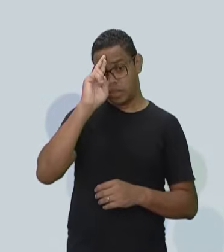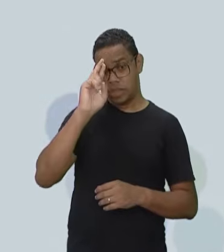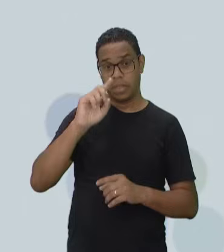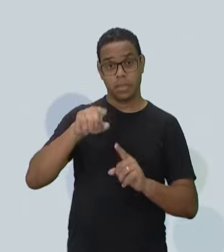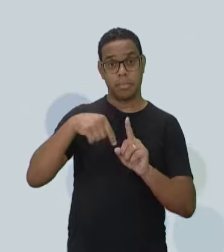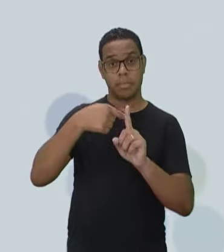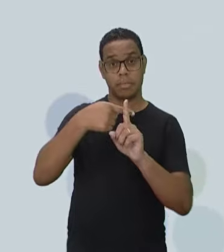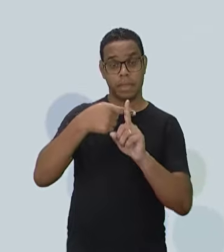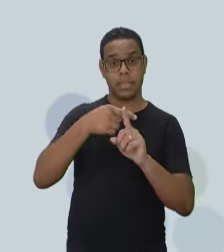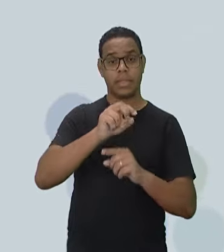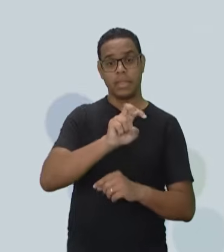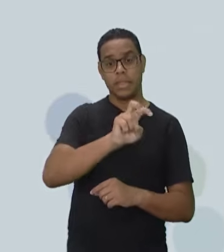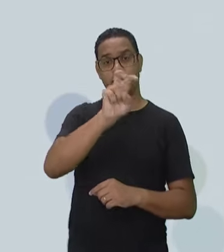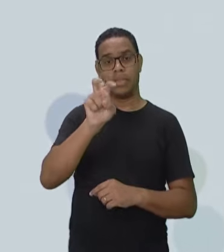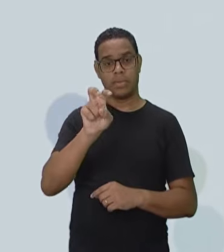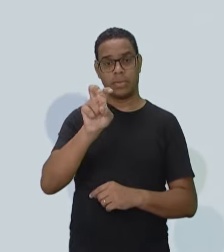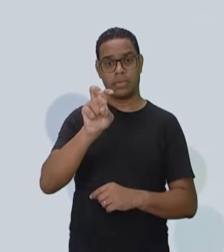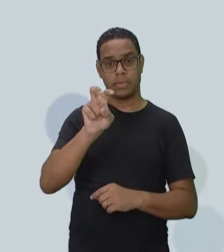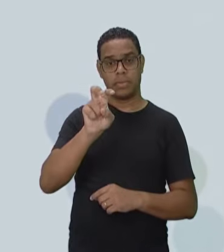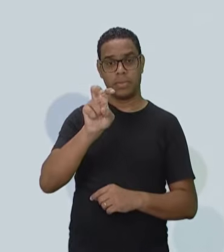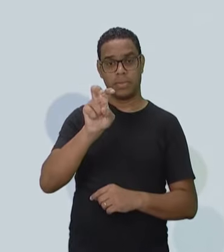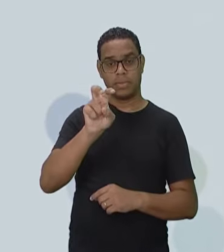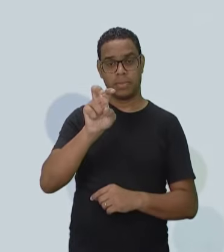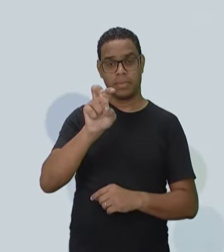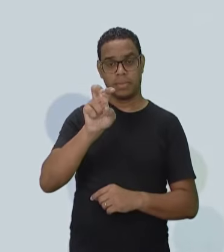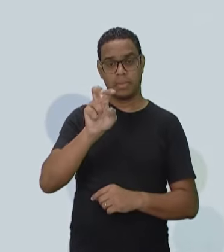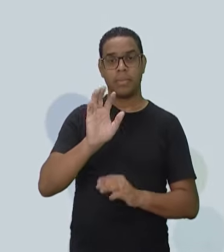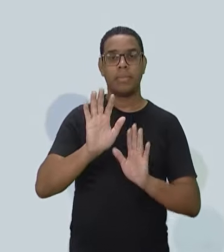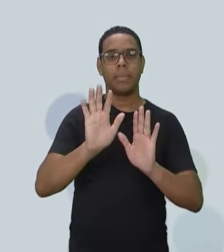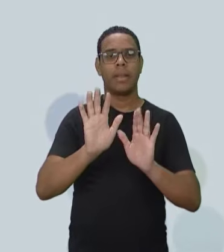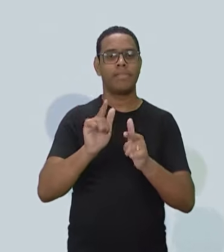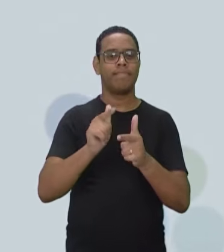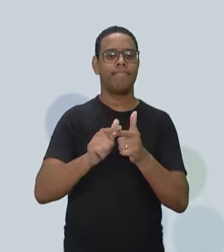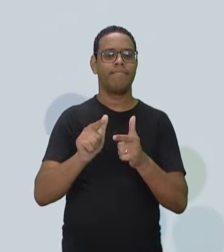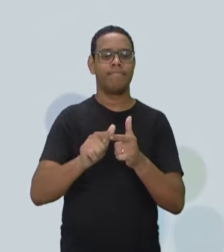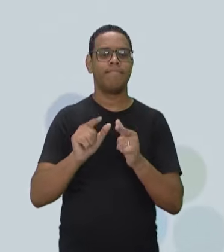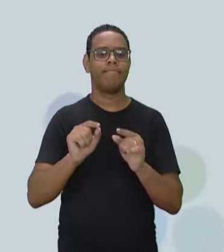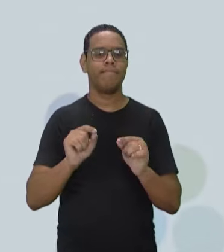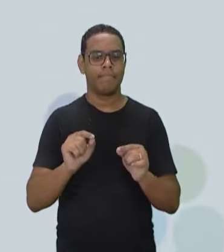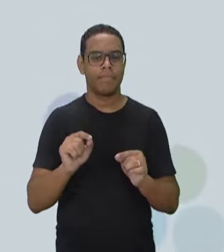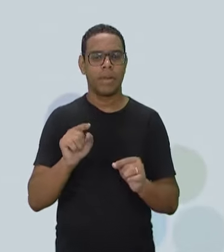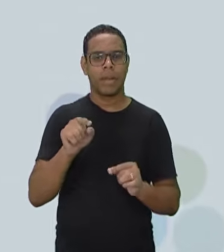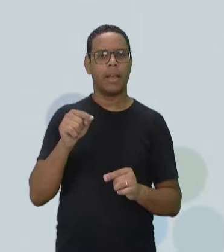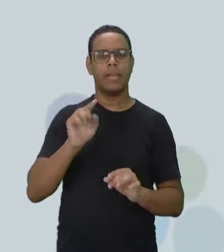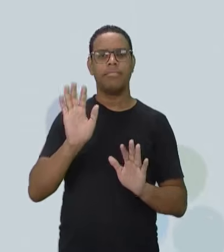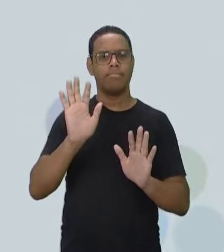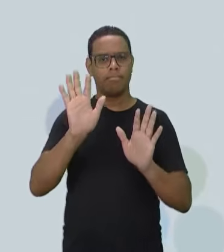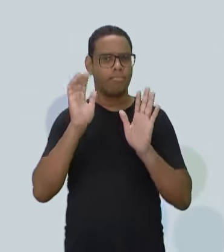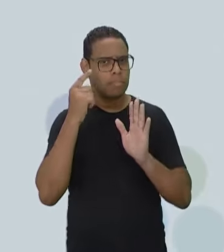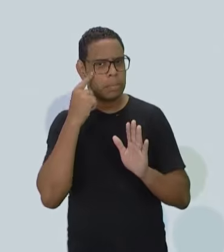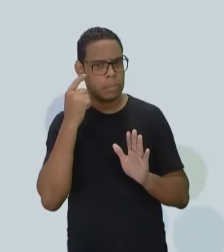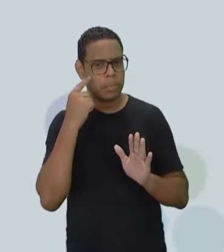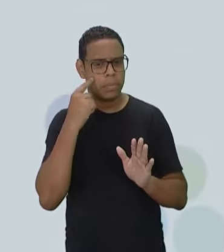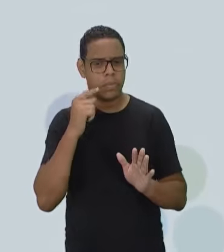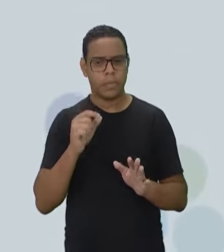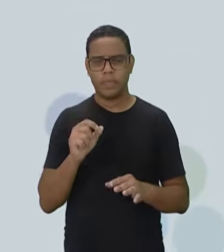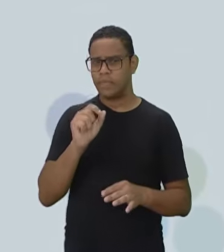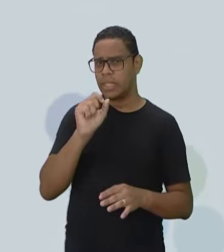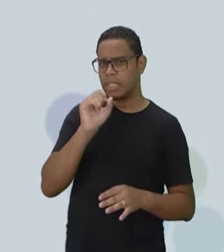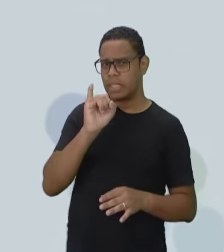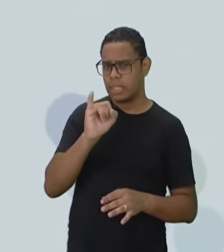ele andou mais 5 minutos. Só que tem um problema, pessoal. Um problema não, uma questão.